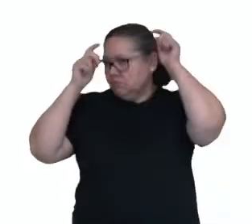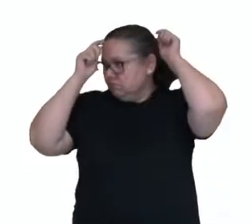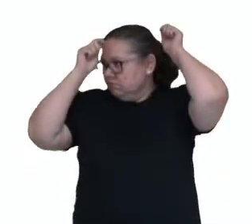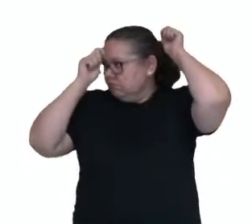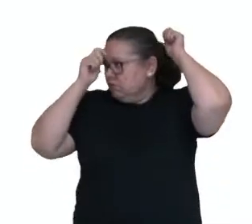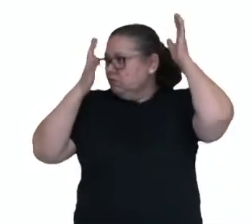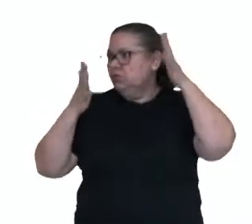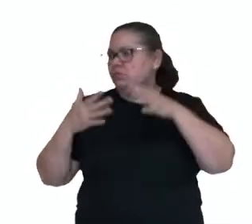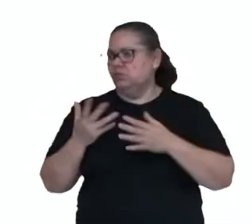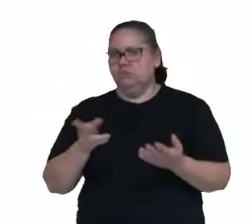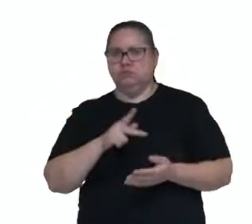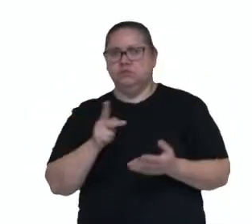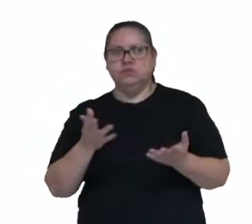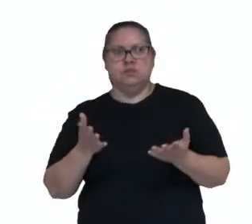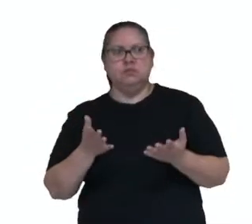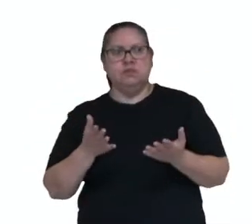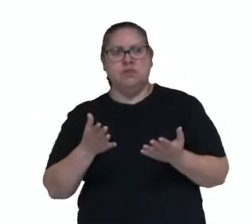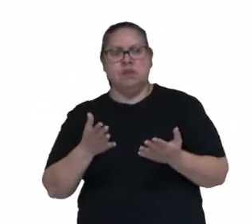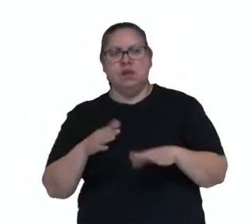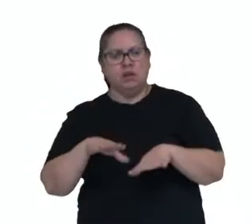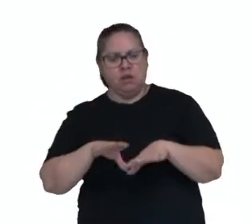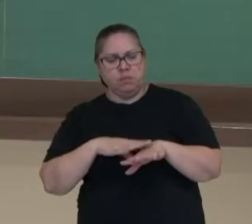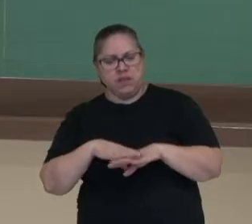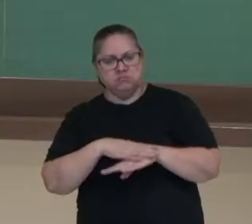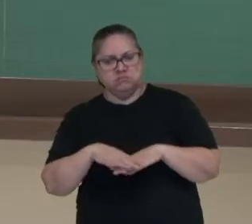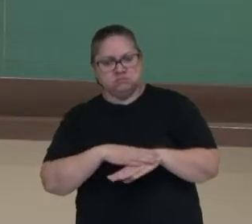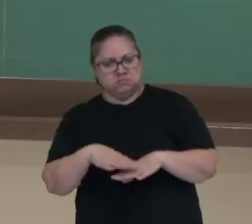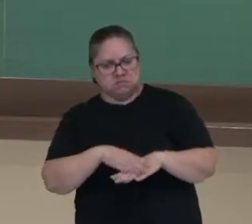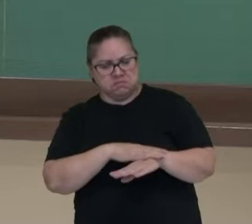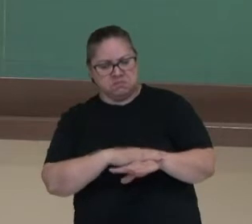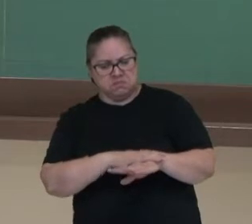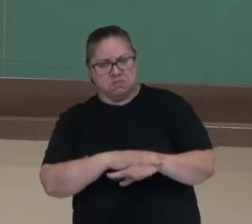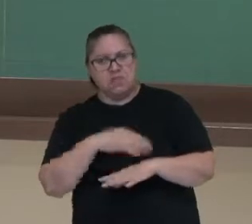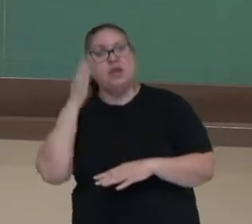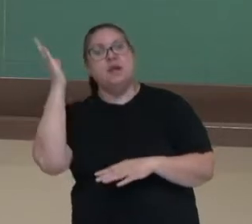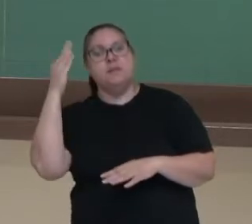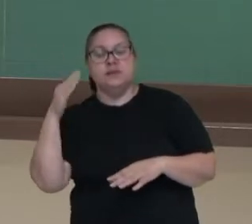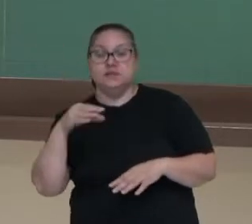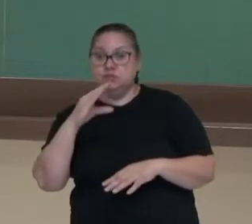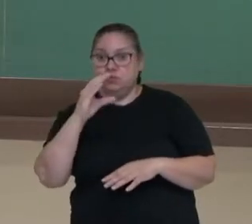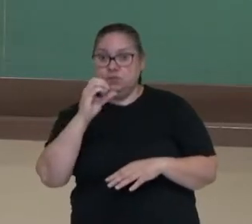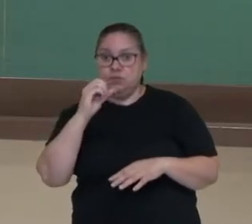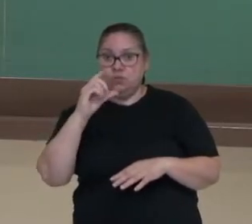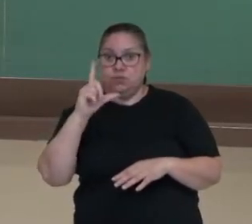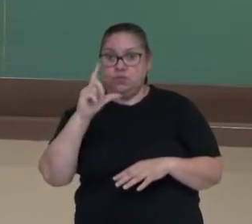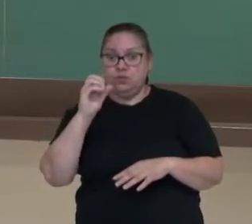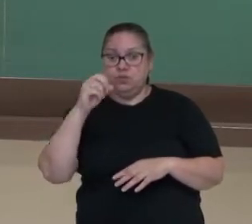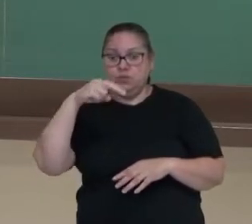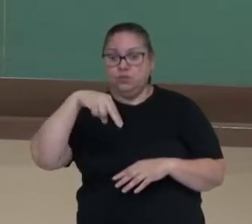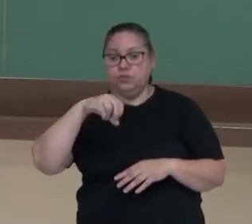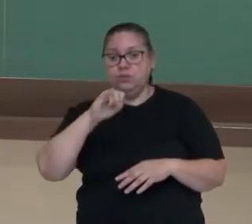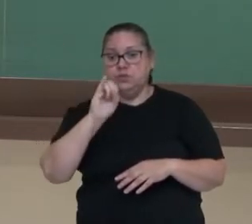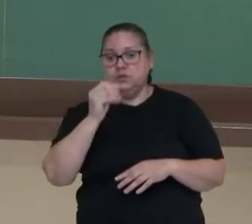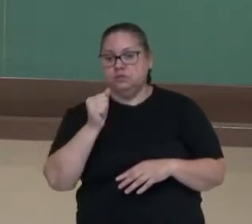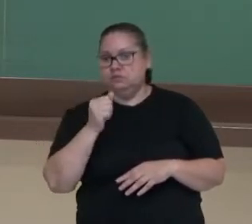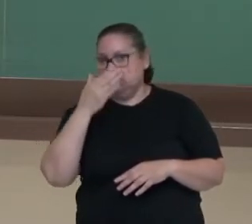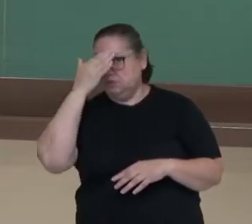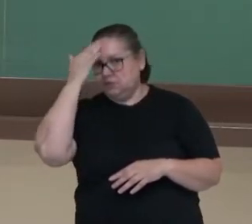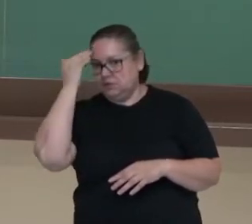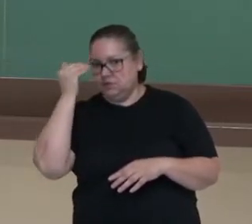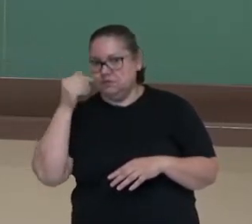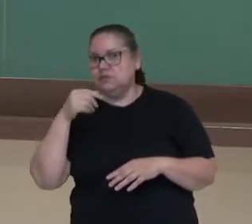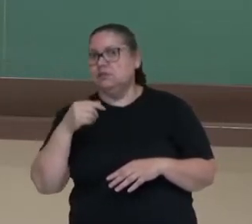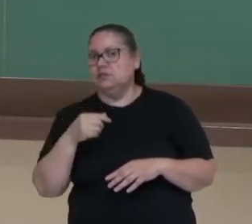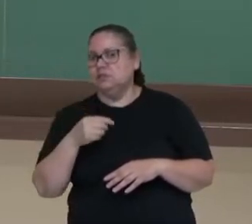aí. Ô, professor, mas pé descalço? Ah, meu amigo, é Brasil colônia. Não esquece a história de sapato aí, bota. Isso aí é